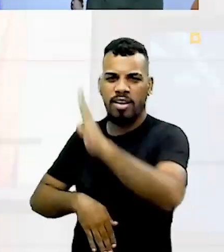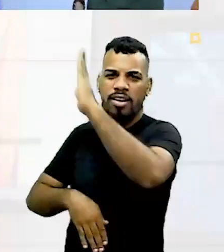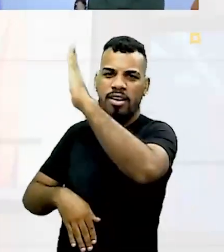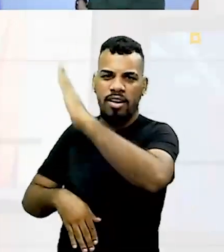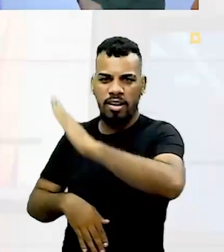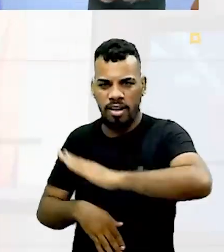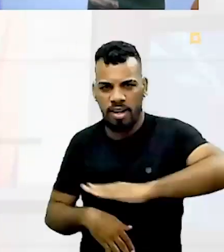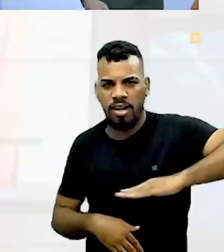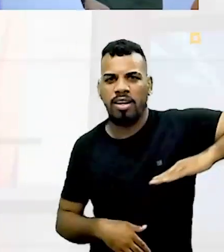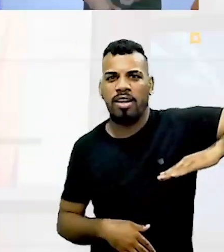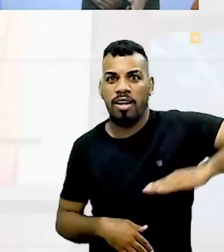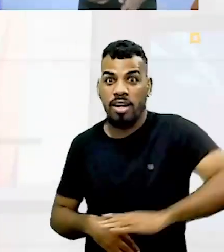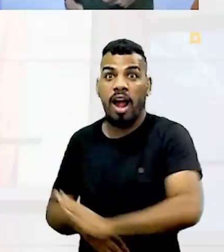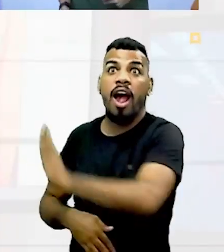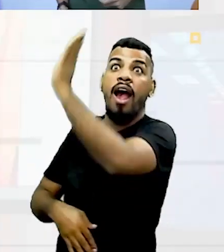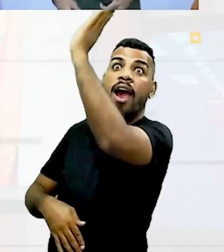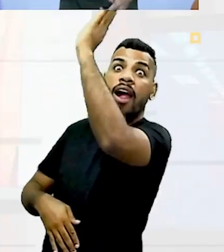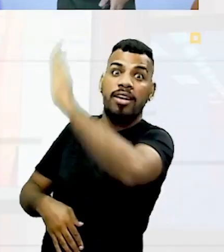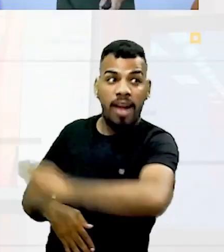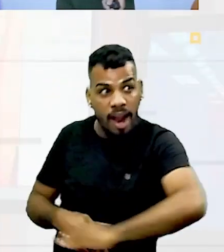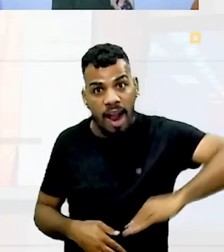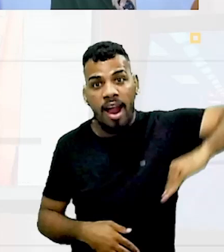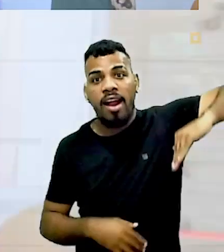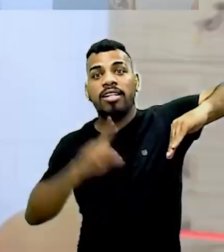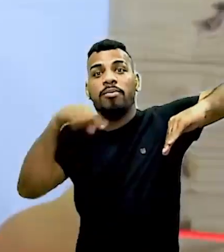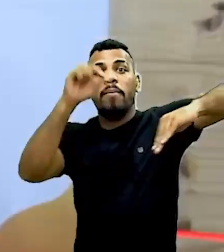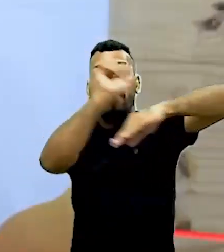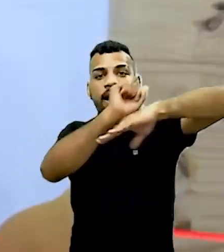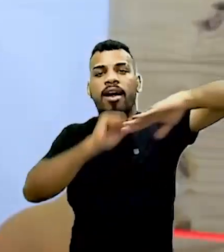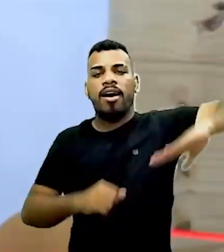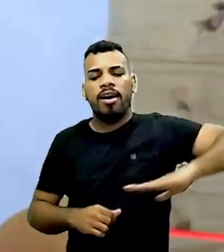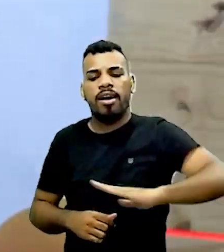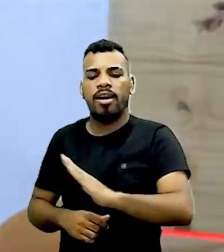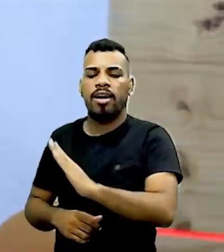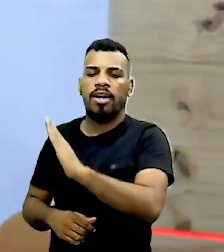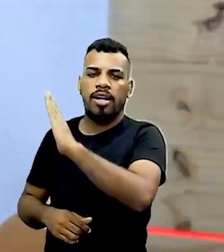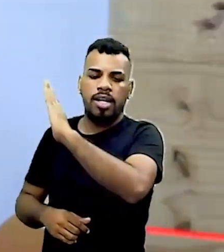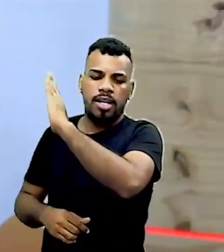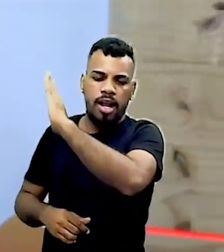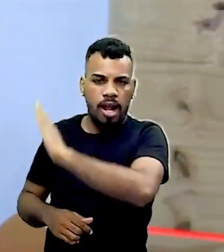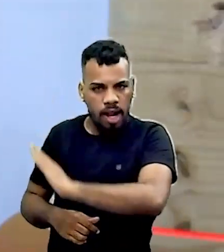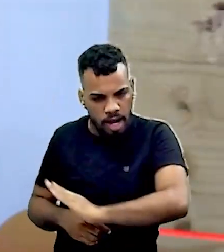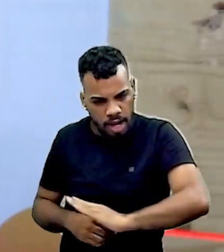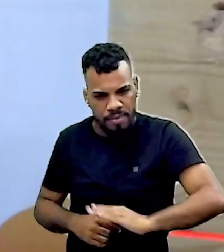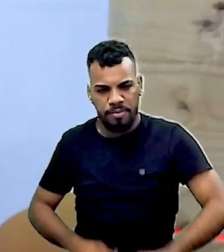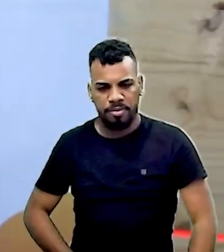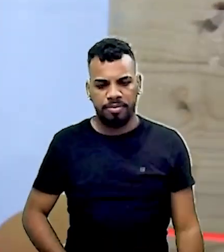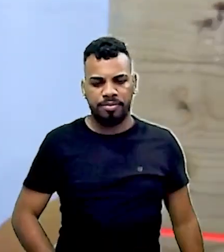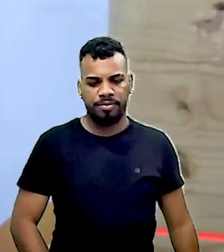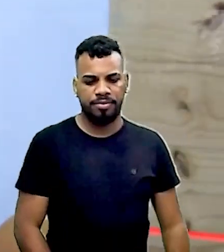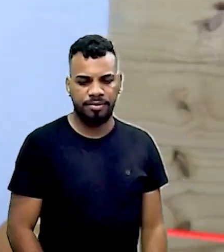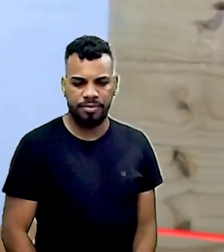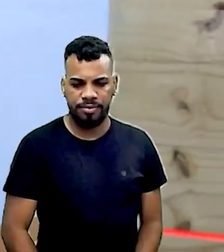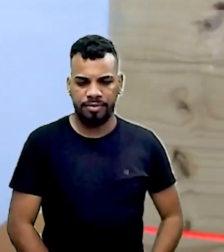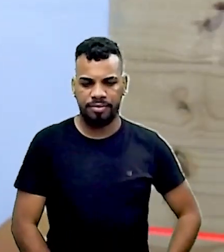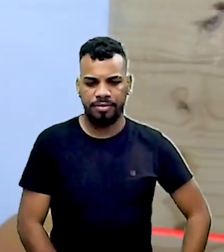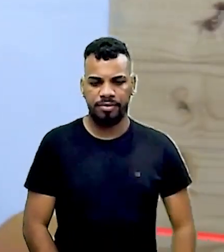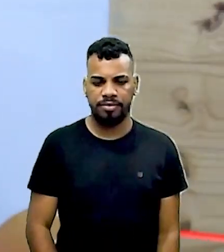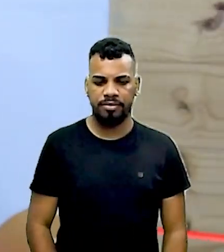Continuando falar sobre os 12 princípios, eu trouxe também dois princípios que eu acho